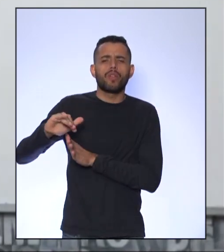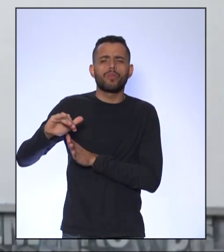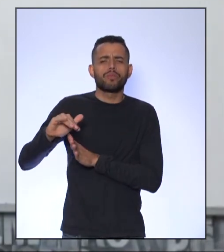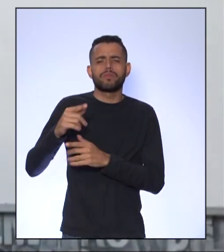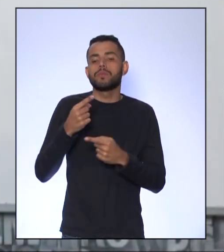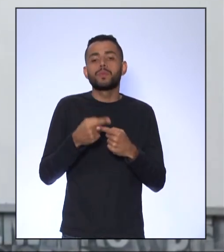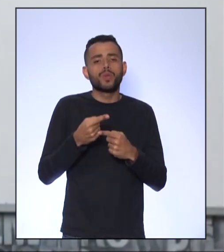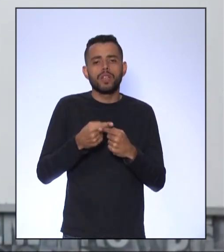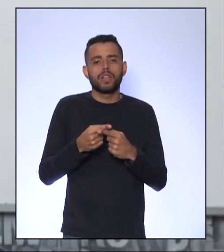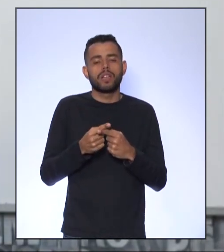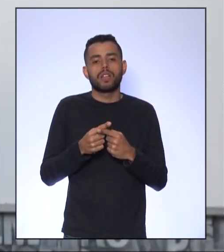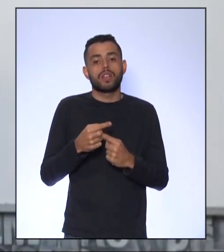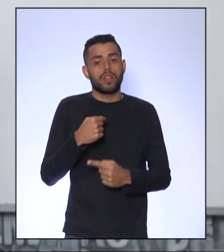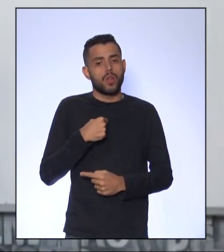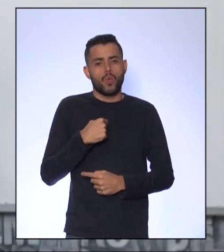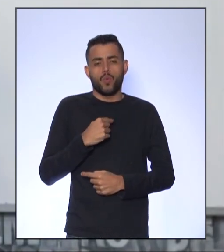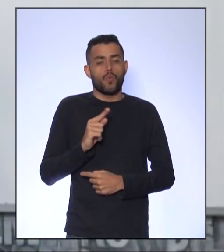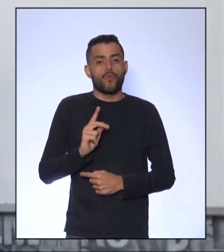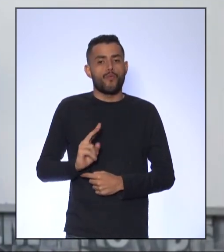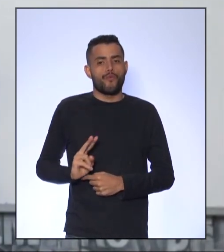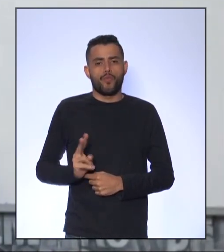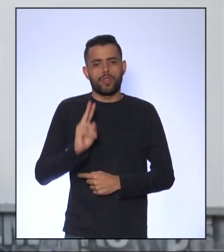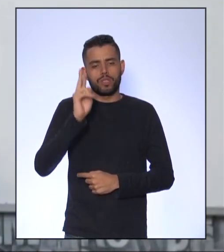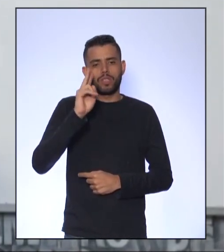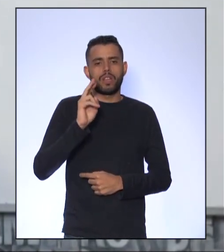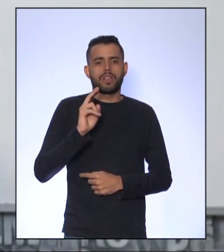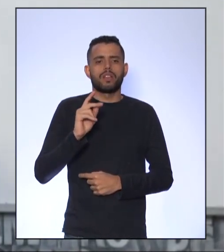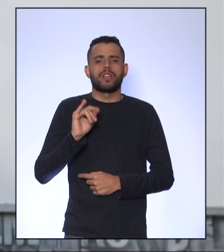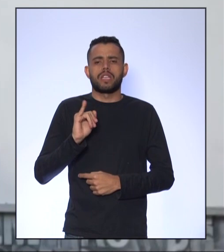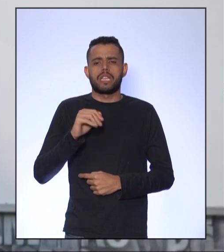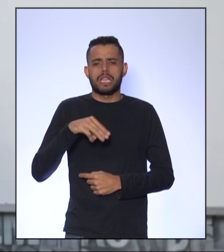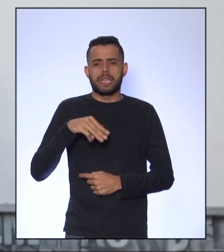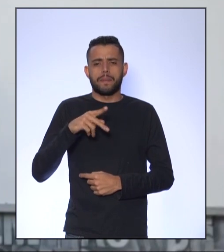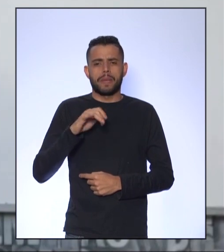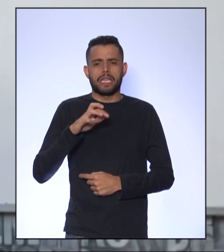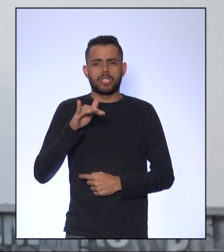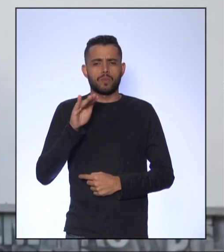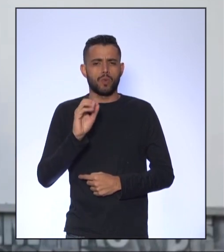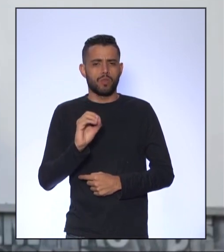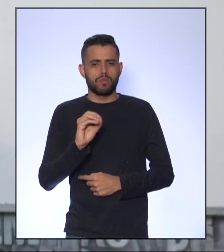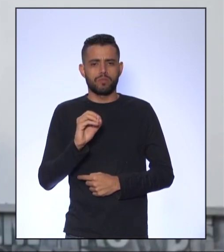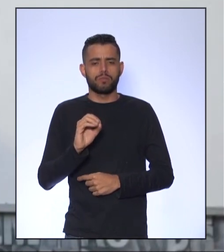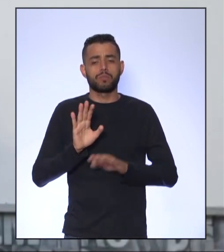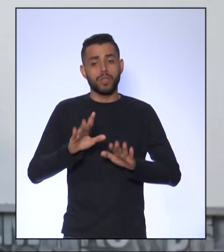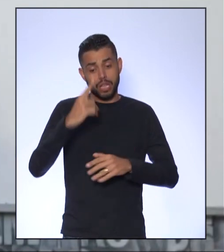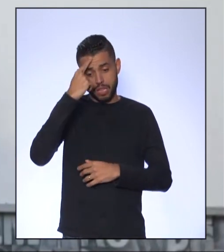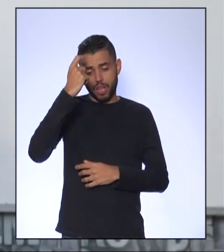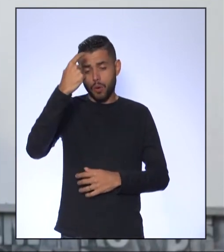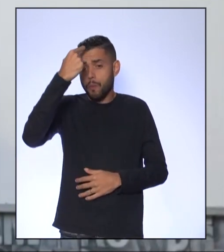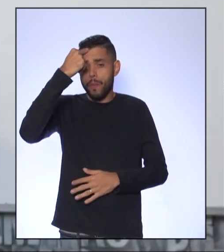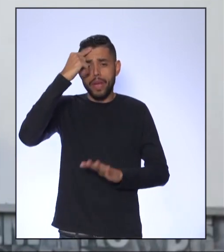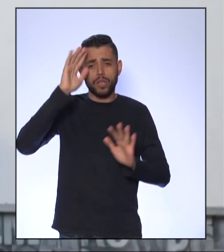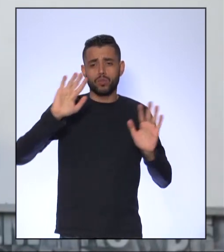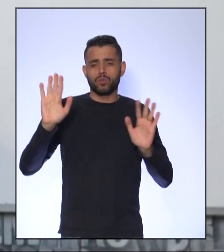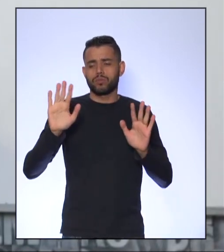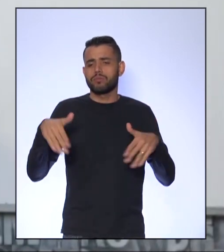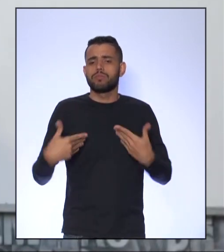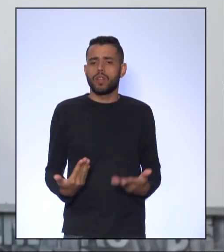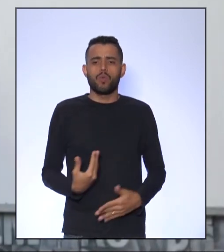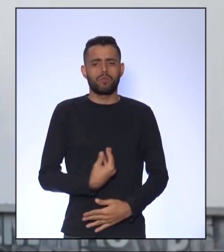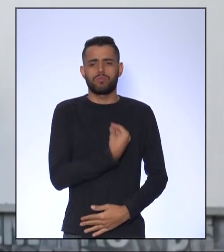Porque eu não vou valorizar o empirismo, um método científico. A minha ideia é penso, logo existo. Tá? Olha que